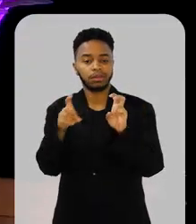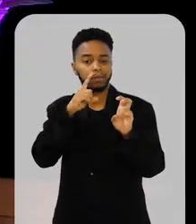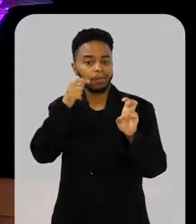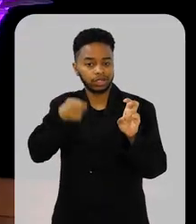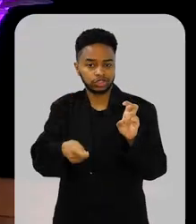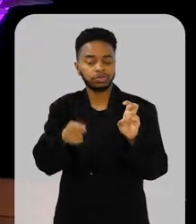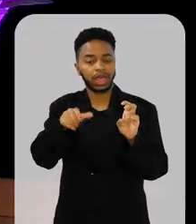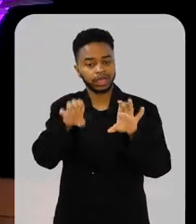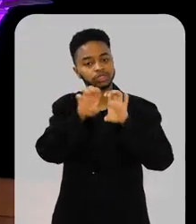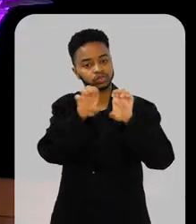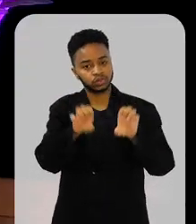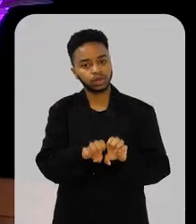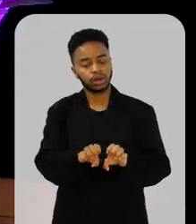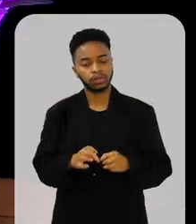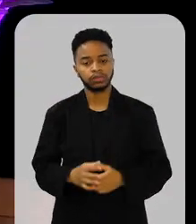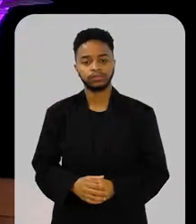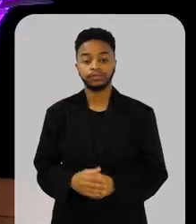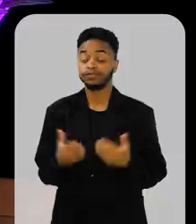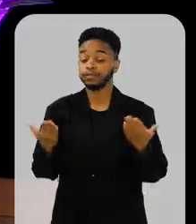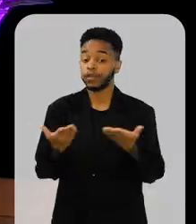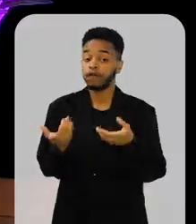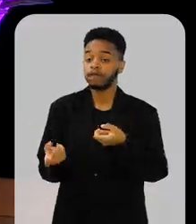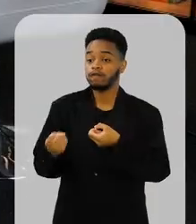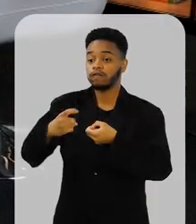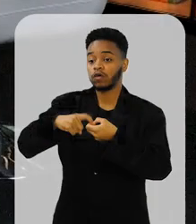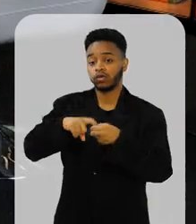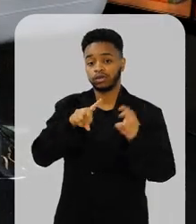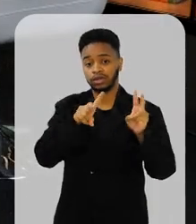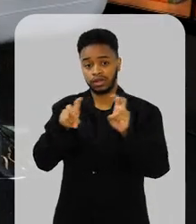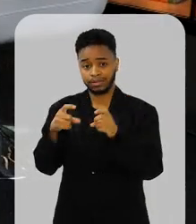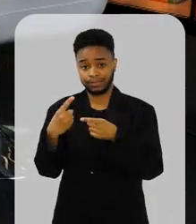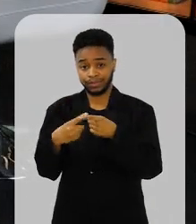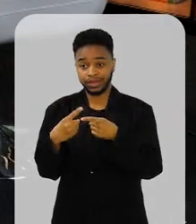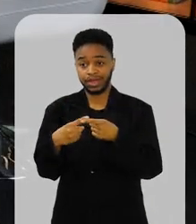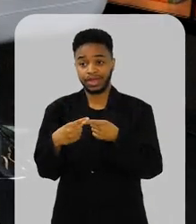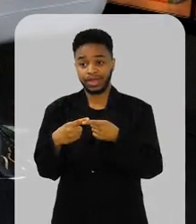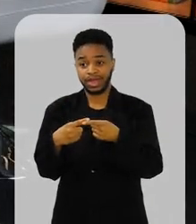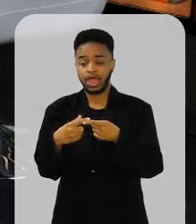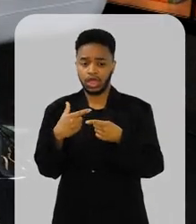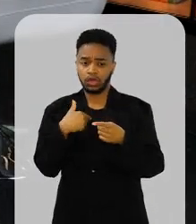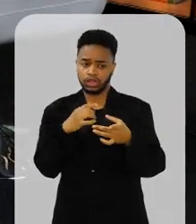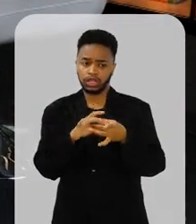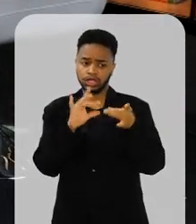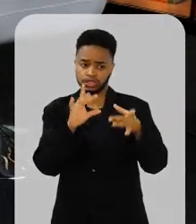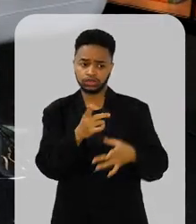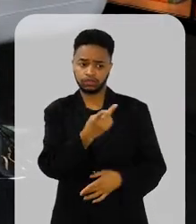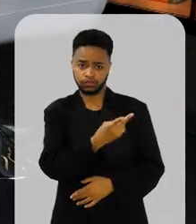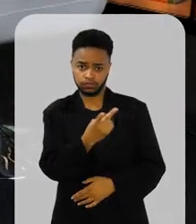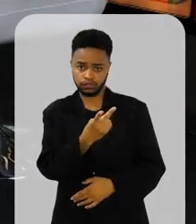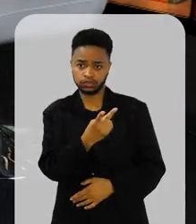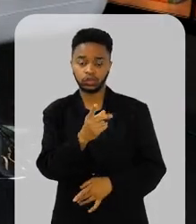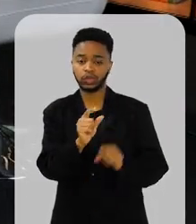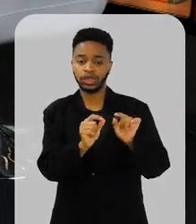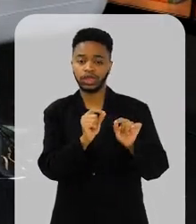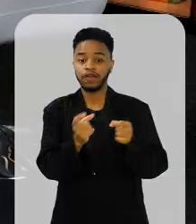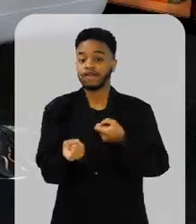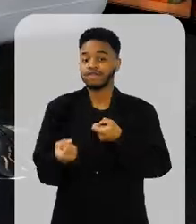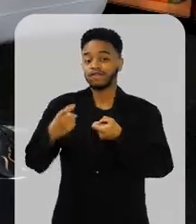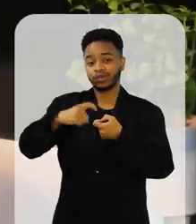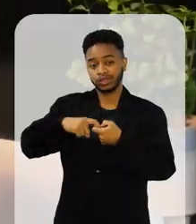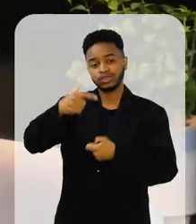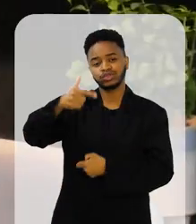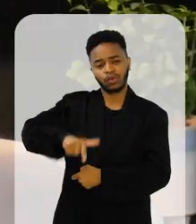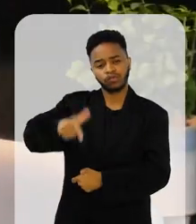Machismo estrutural. O machismo estrutural. Agora, ainda voltando, porque eu já vi, já vou deixar vocês convidadas para